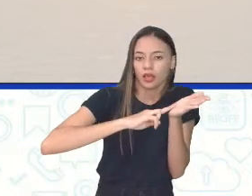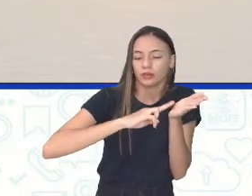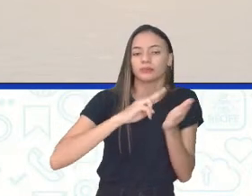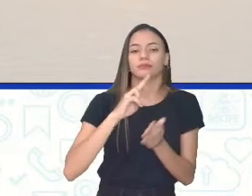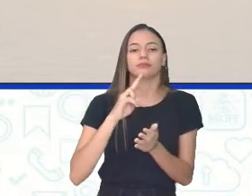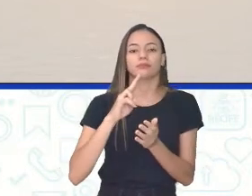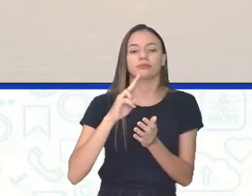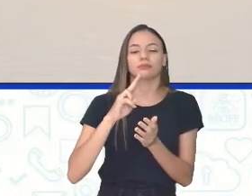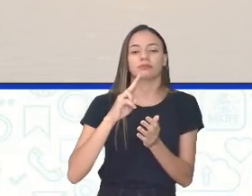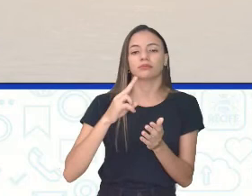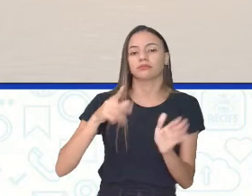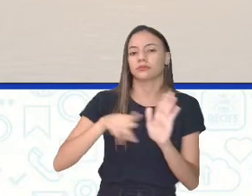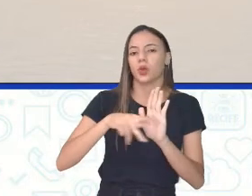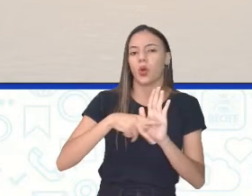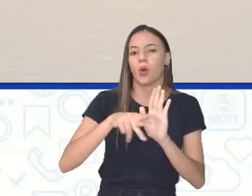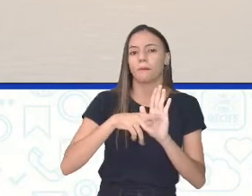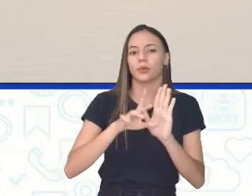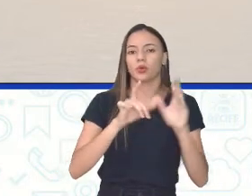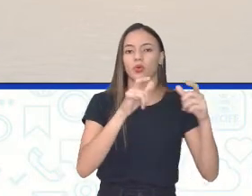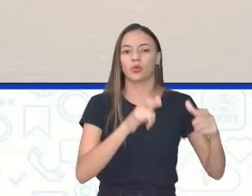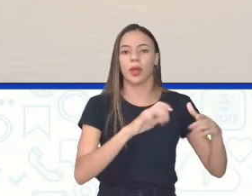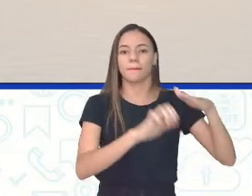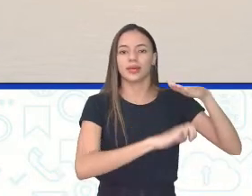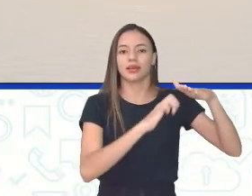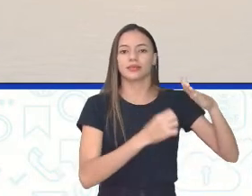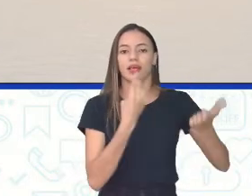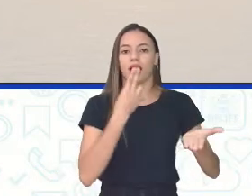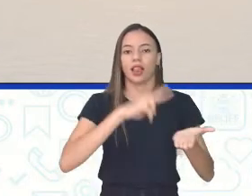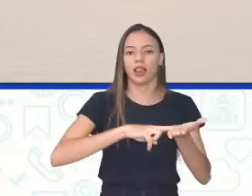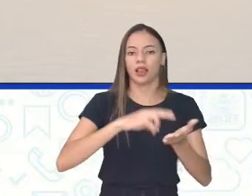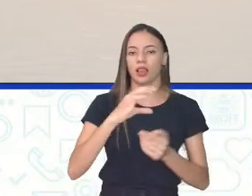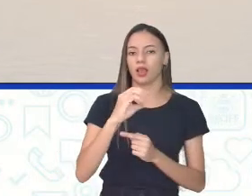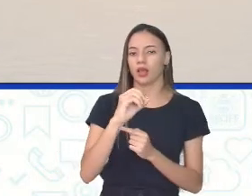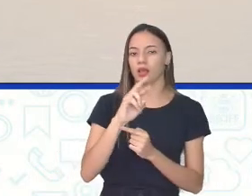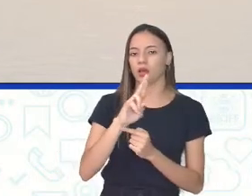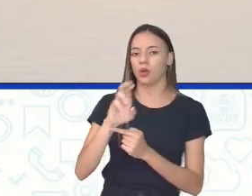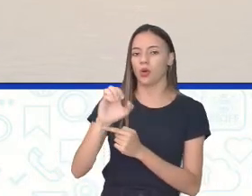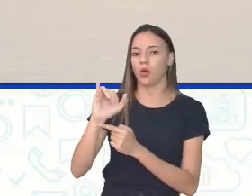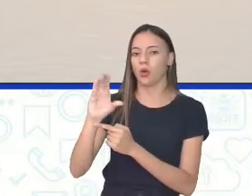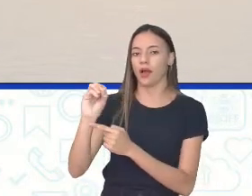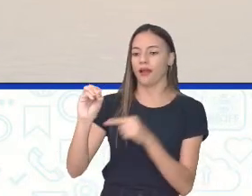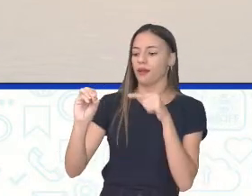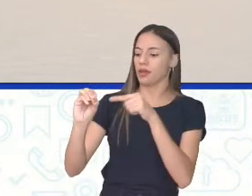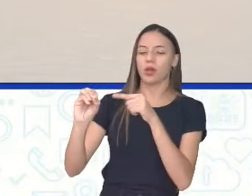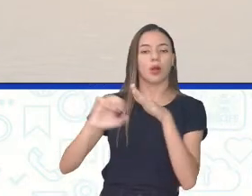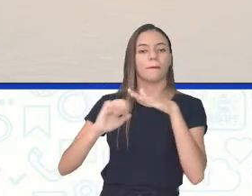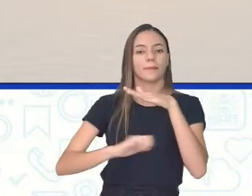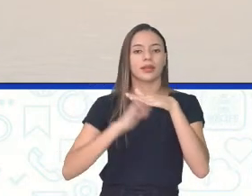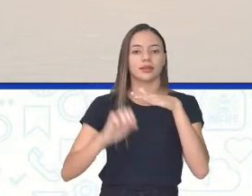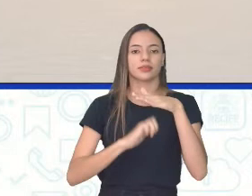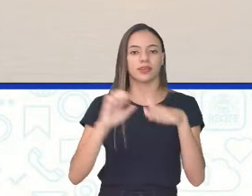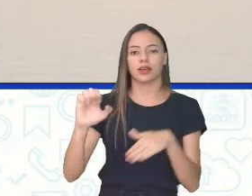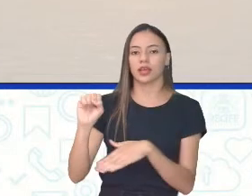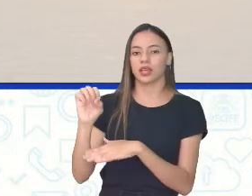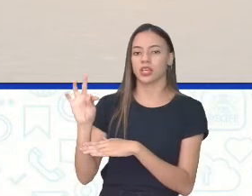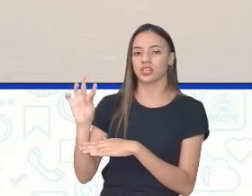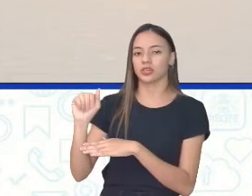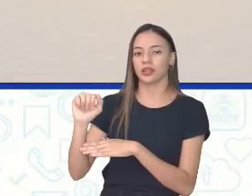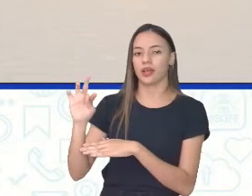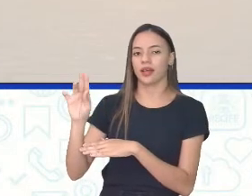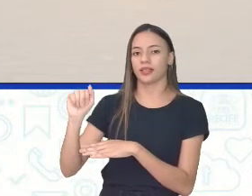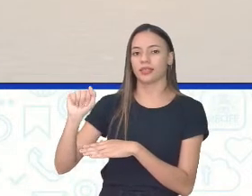Dos Correios, né, que é outra empresa estatal, certo? A empresa de Correios e Telégrafos, né,